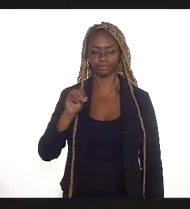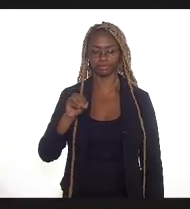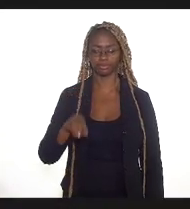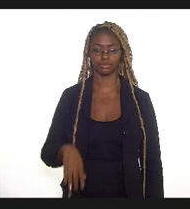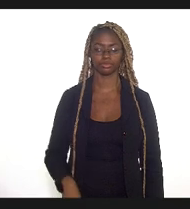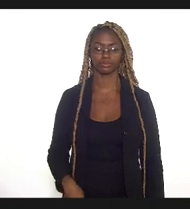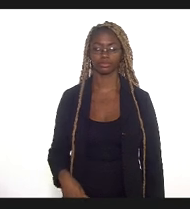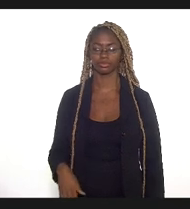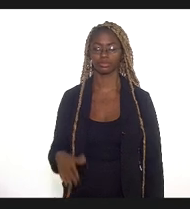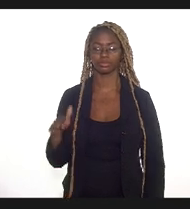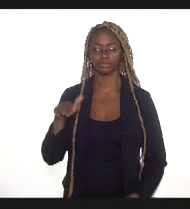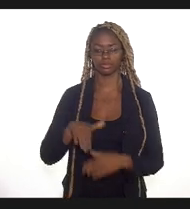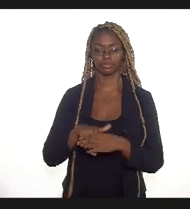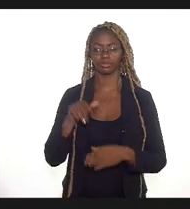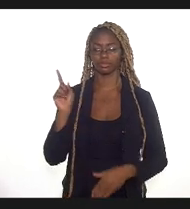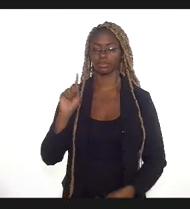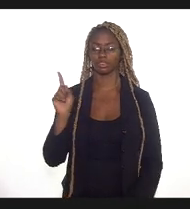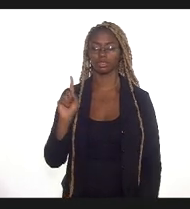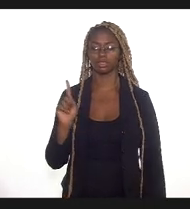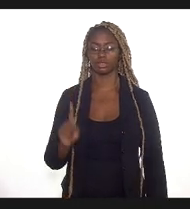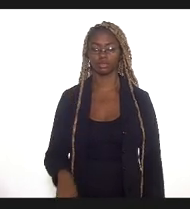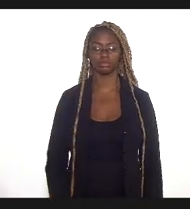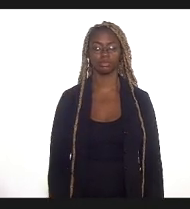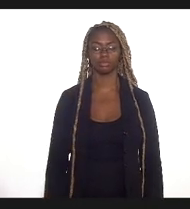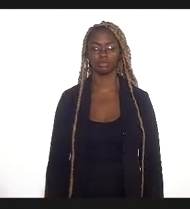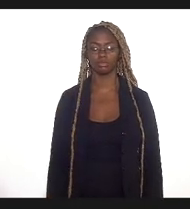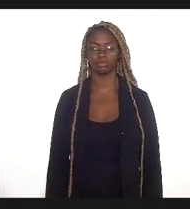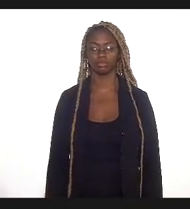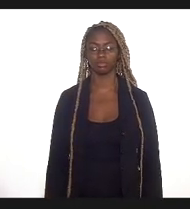Bernardo vota não.